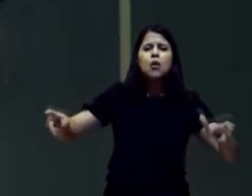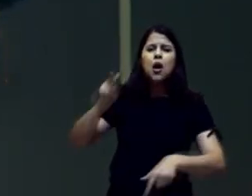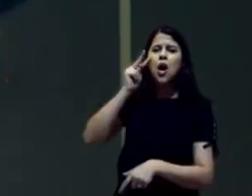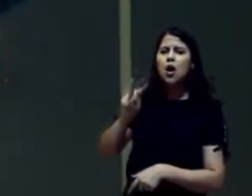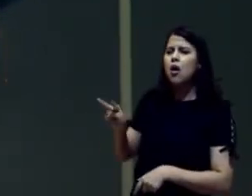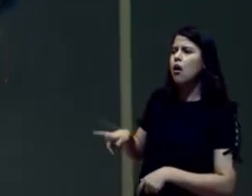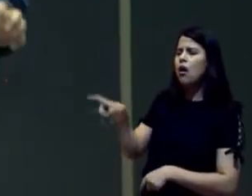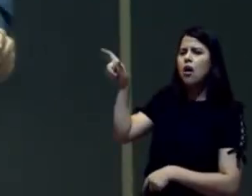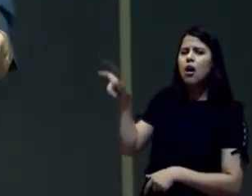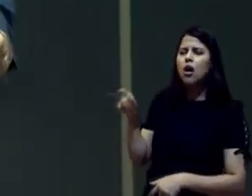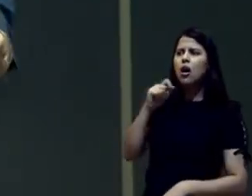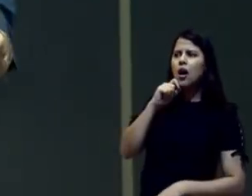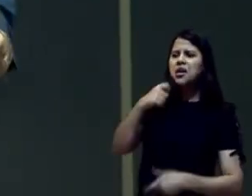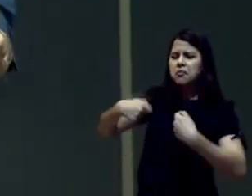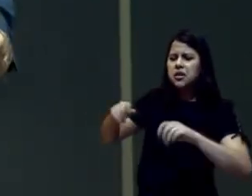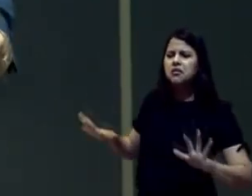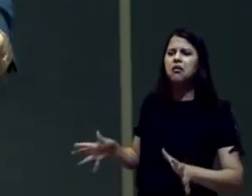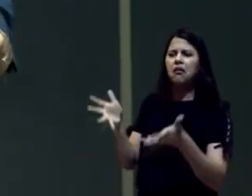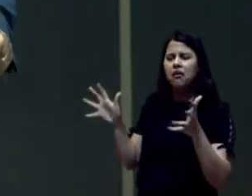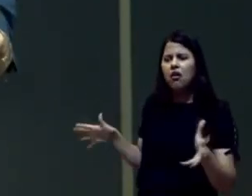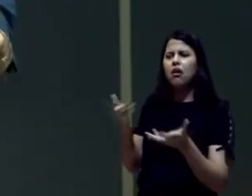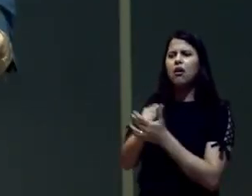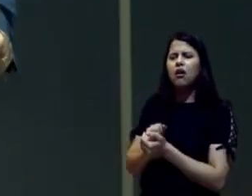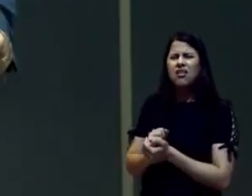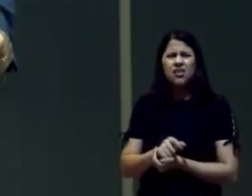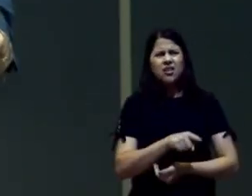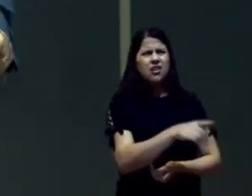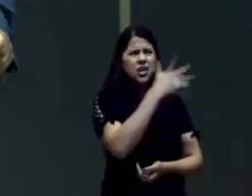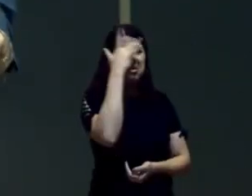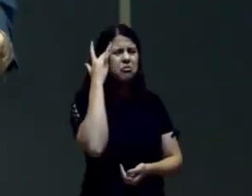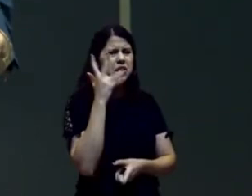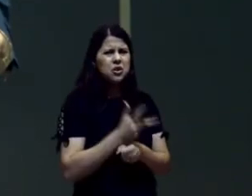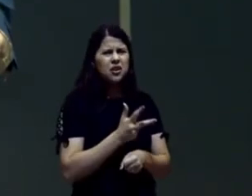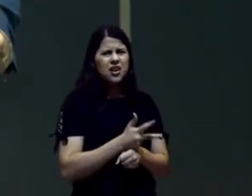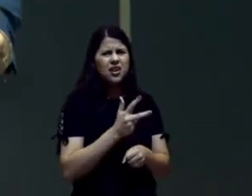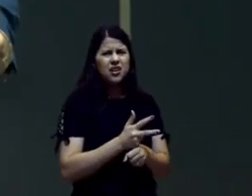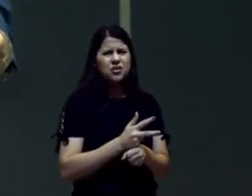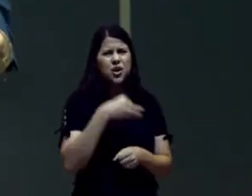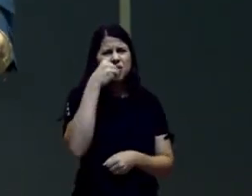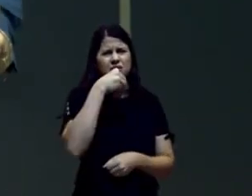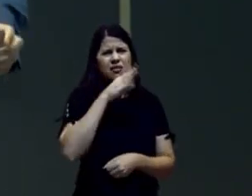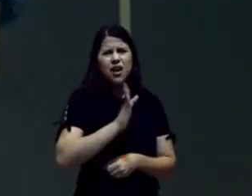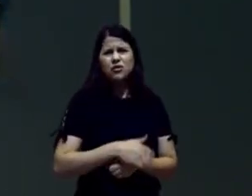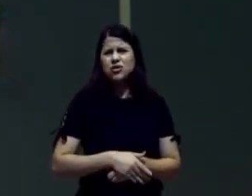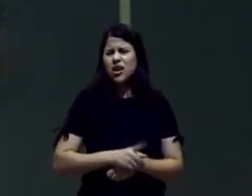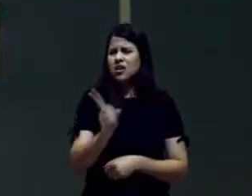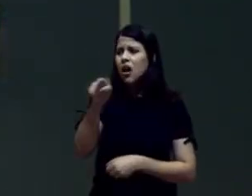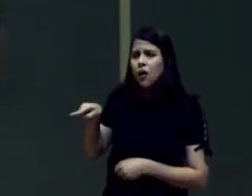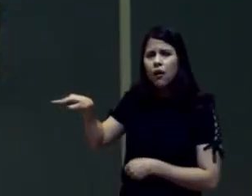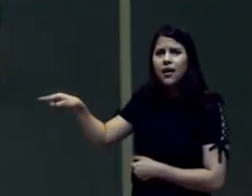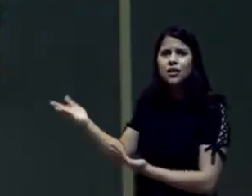ter muito carvão para queimar. Ele olha para alguém que tinha condições de sucedê-lo e que duraria por muito tempo fazendo a